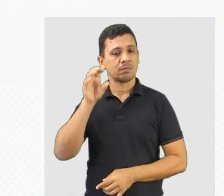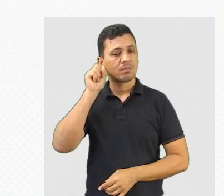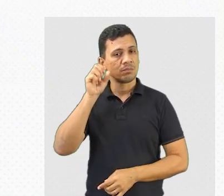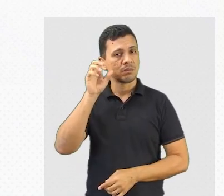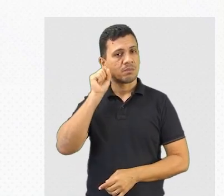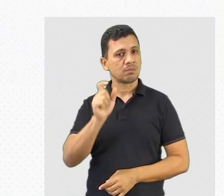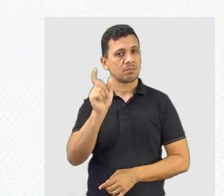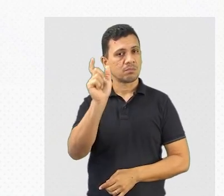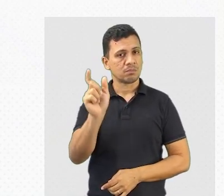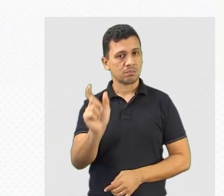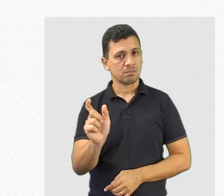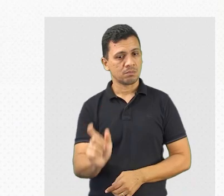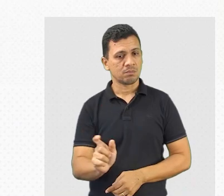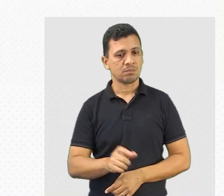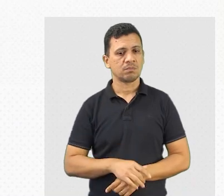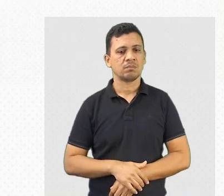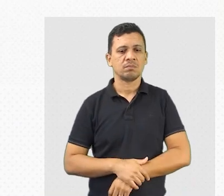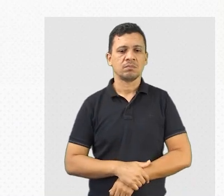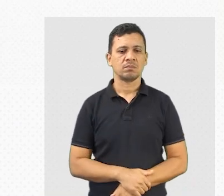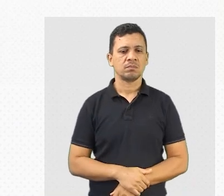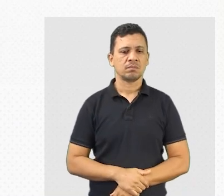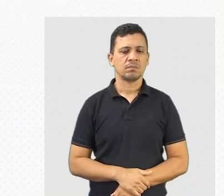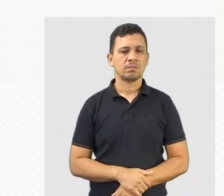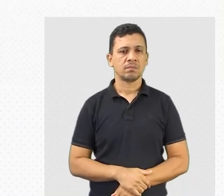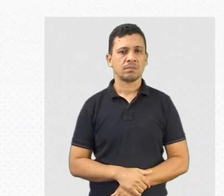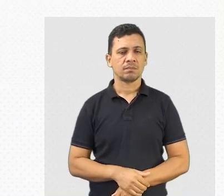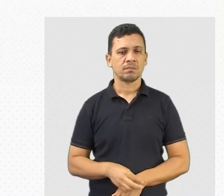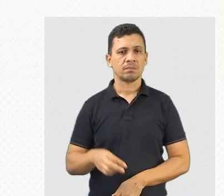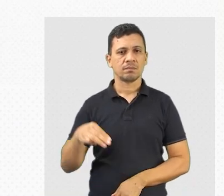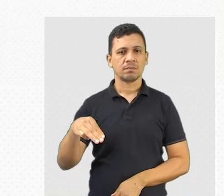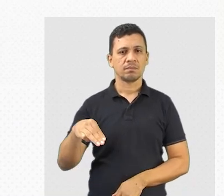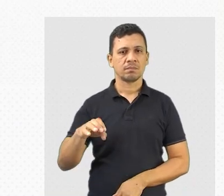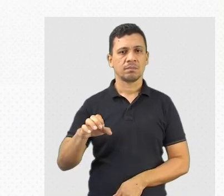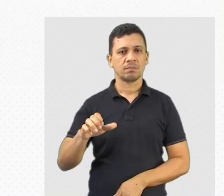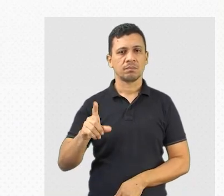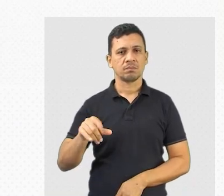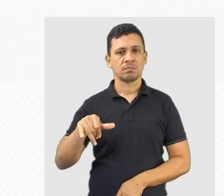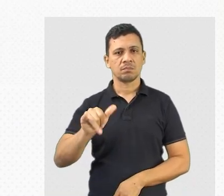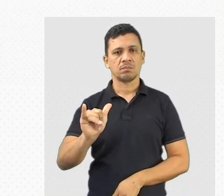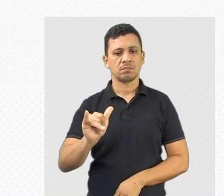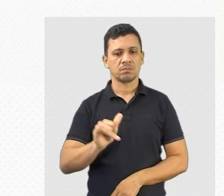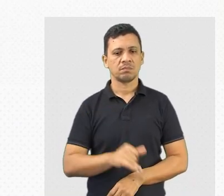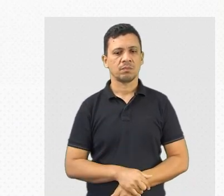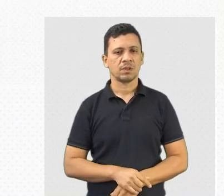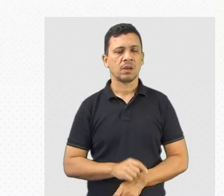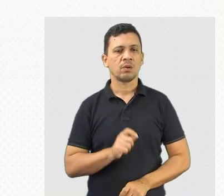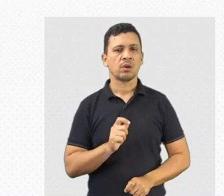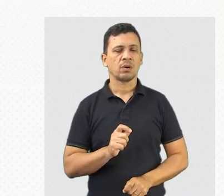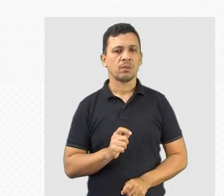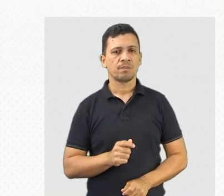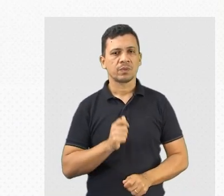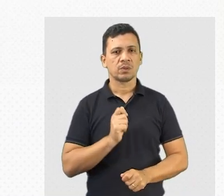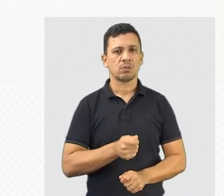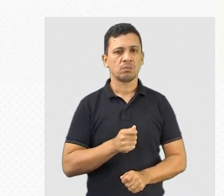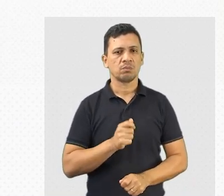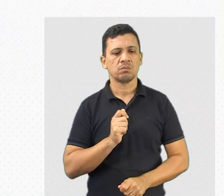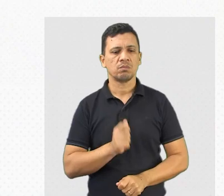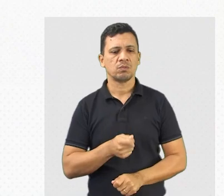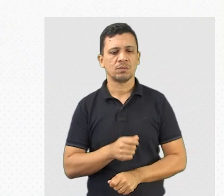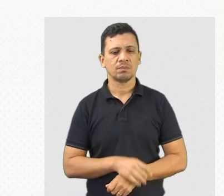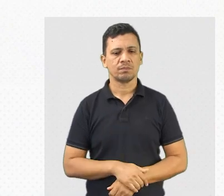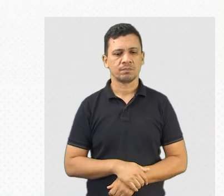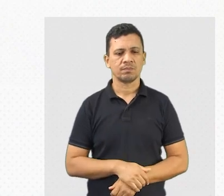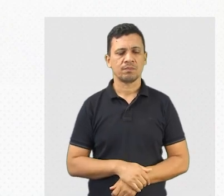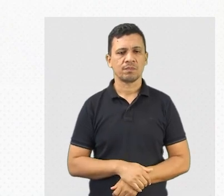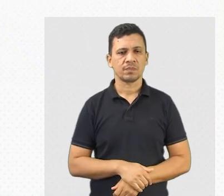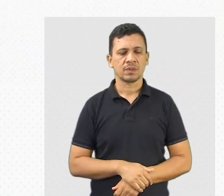as palavras. Melody está associada ao tune, que é o tom. Rhythm está